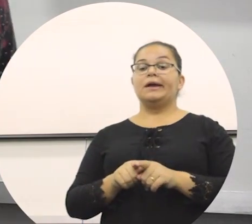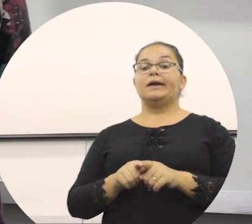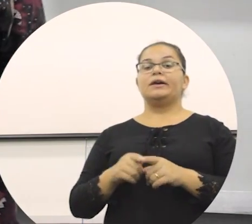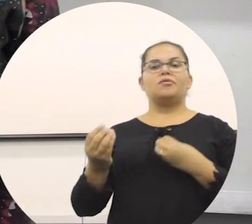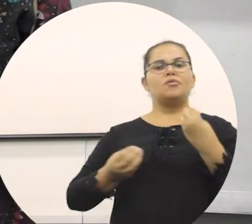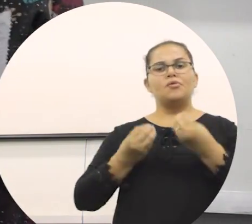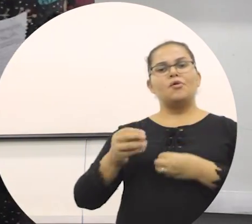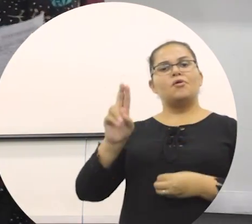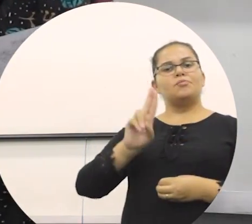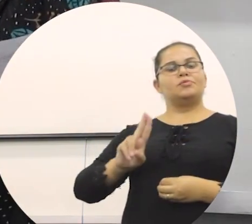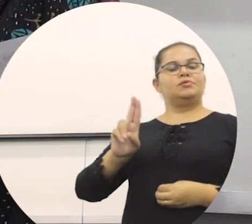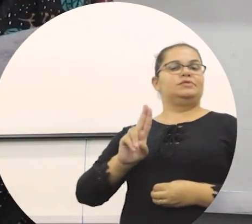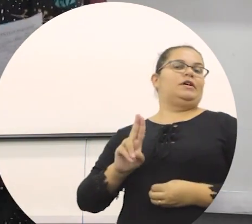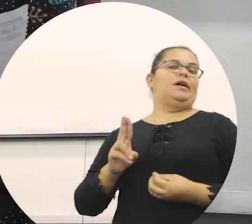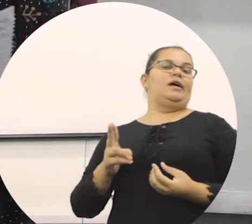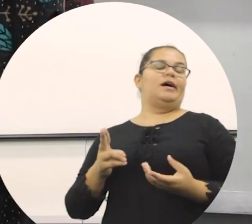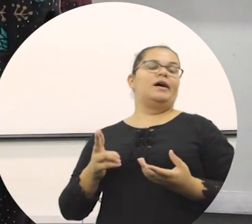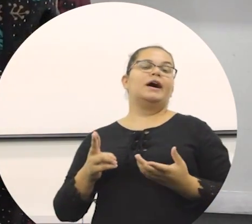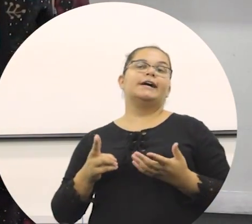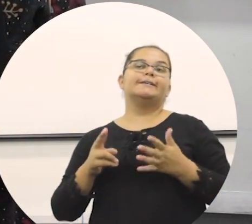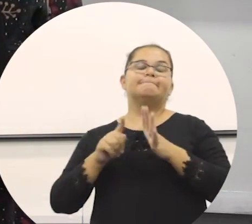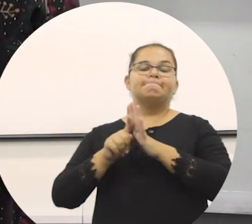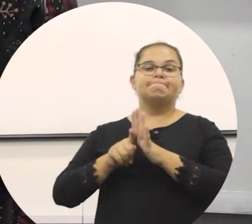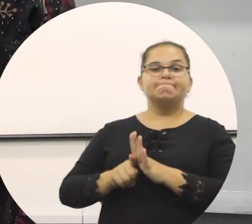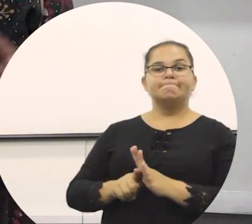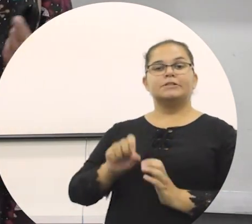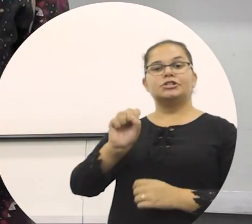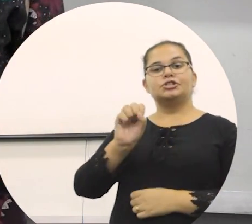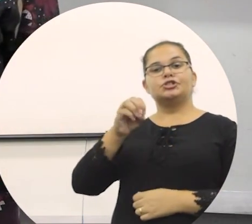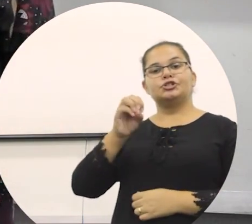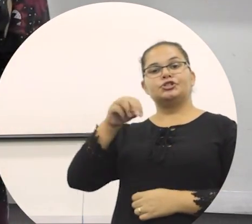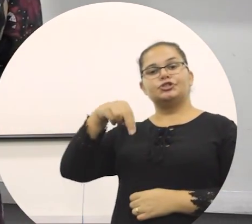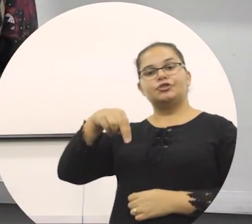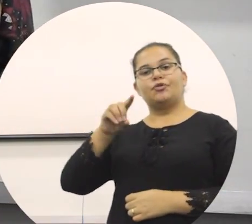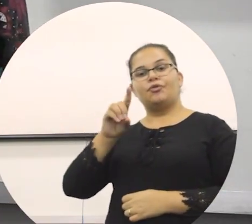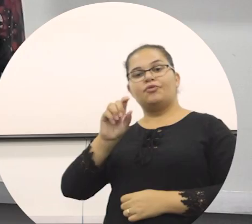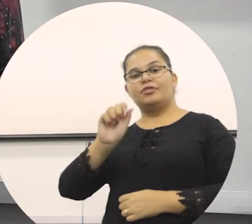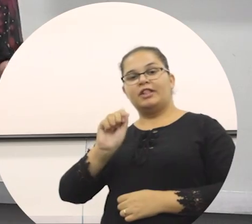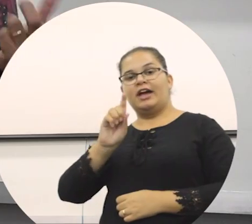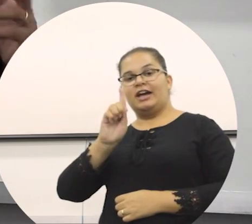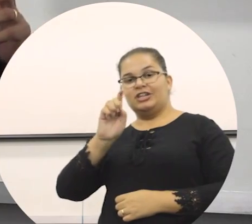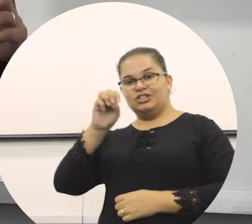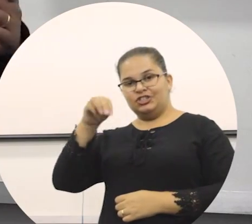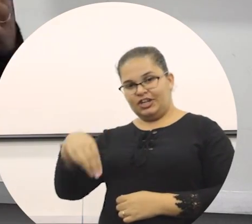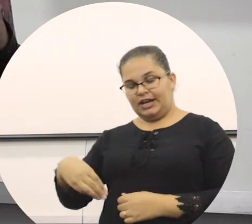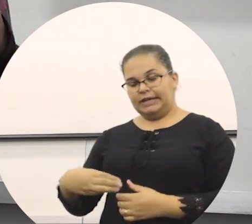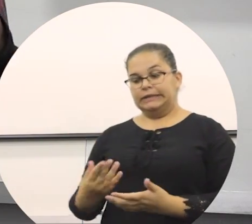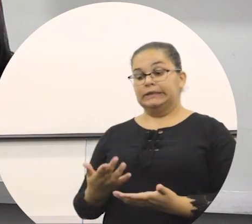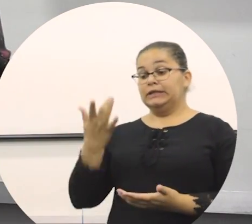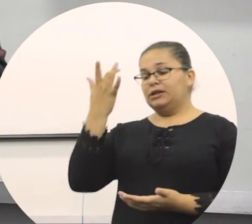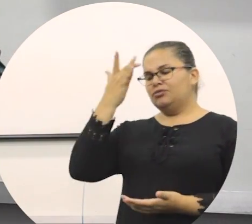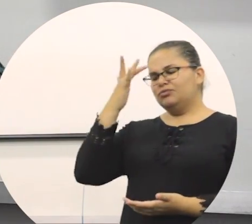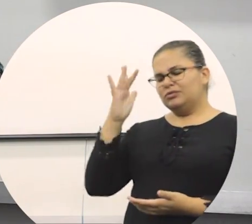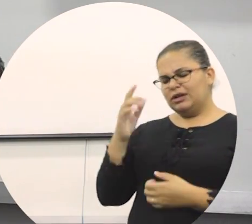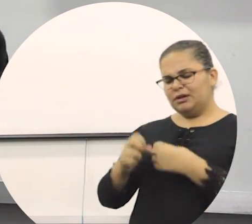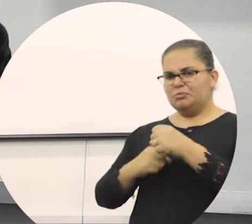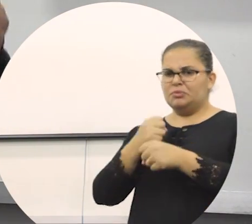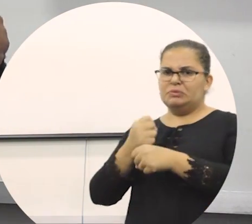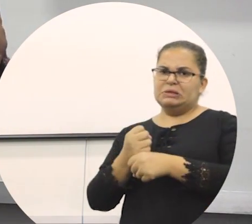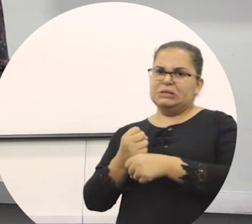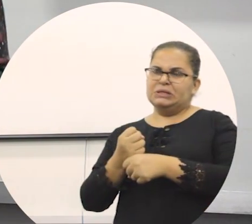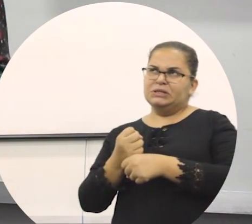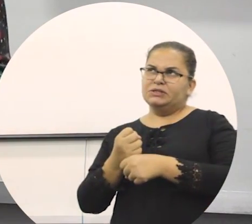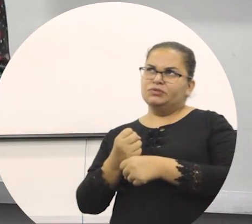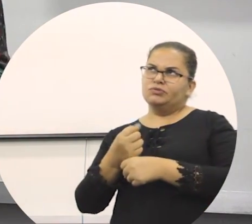da sondagem, que eu tinha falado atrás, na EMEBS da Nissul, a gente teve uma experiência, não lembro se foi 2014 ou 2015, que o